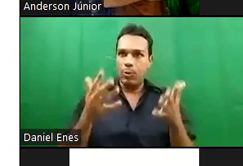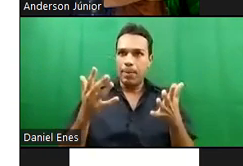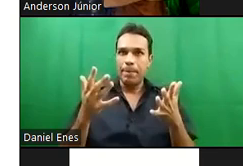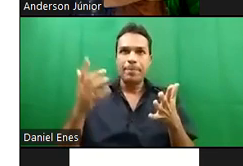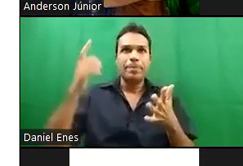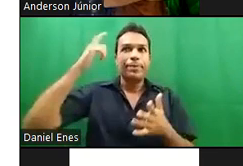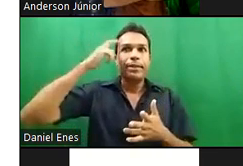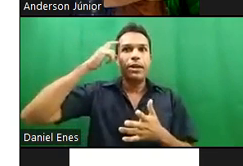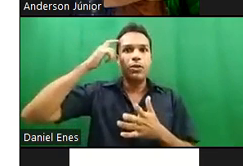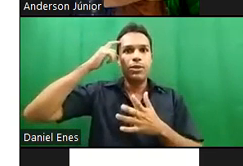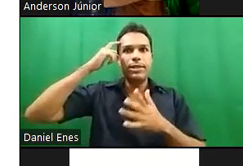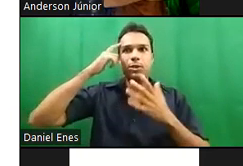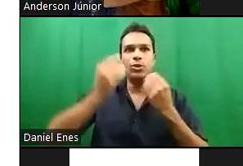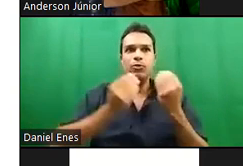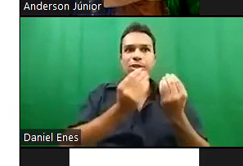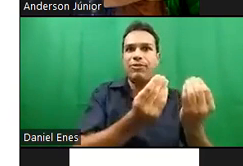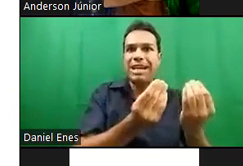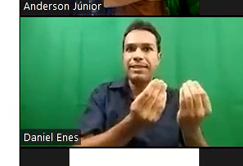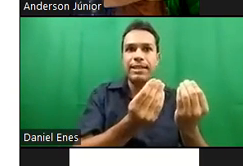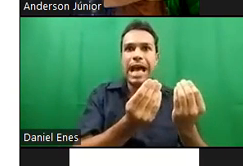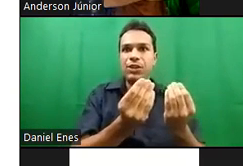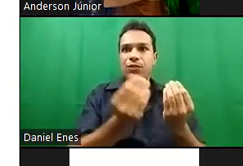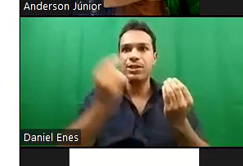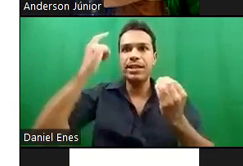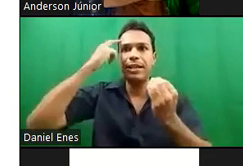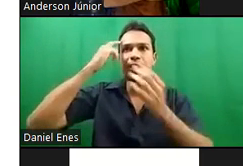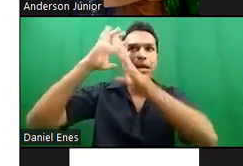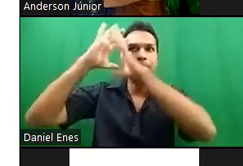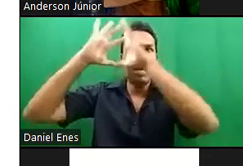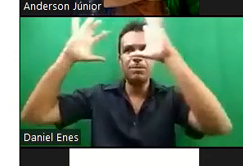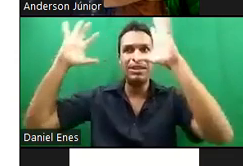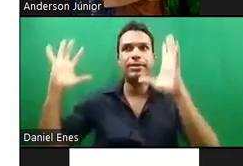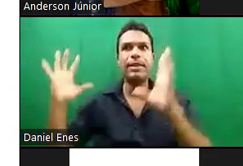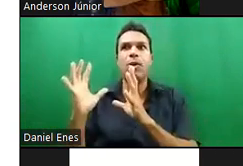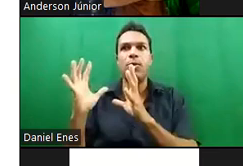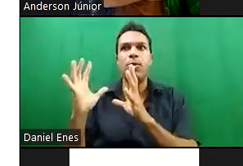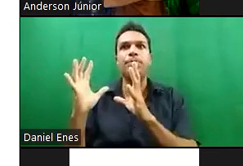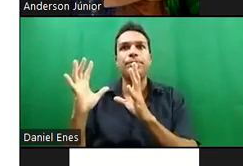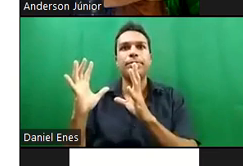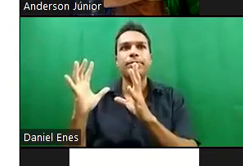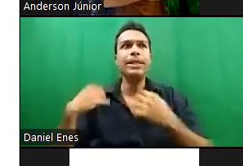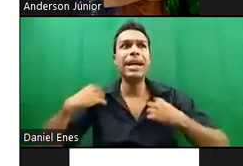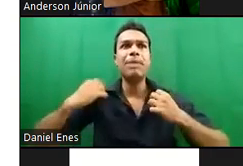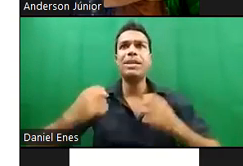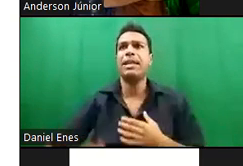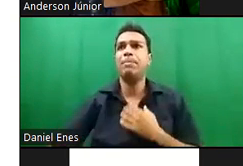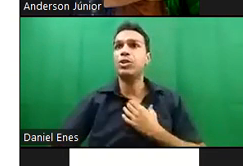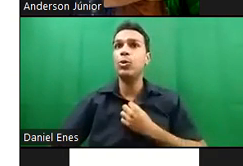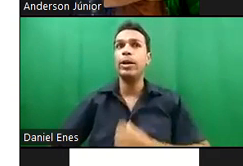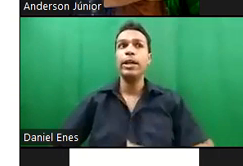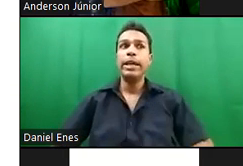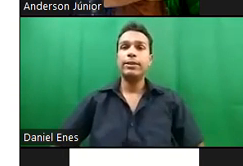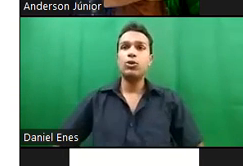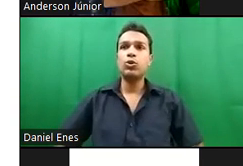visual. Então, quando você faz sinais, você cria uma imagem mental na cabeça da